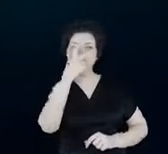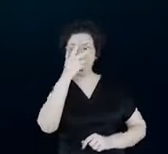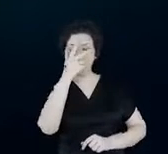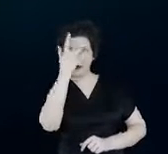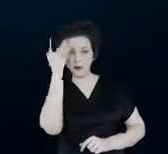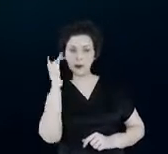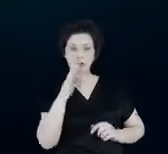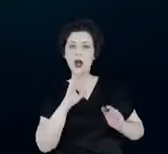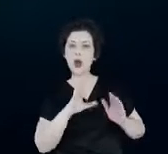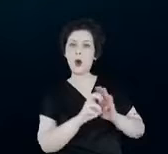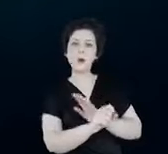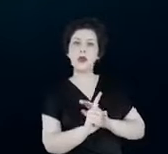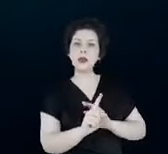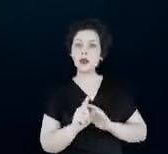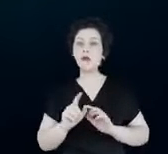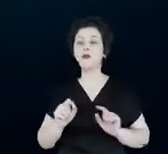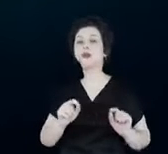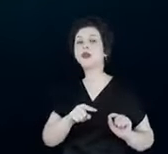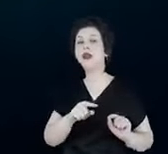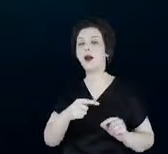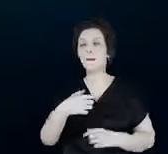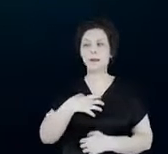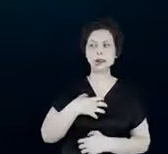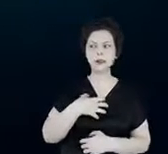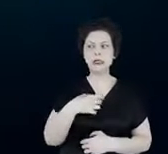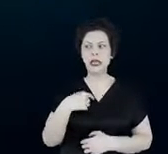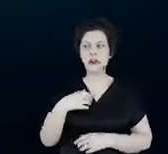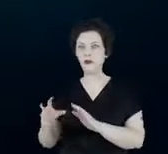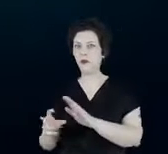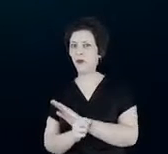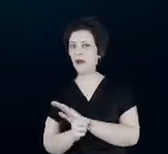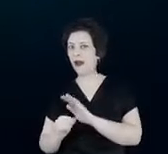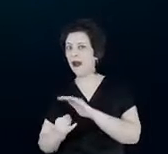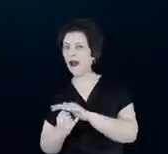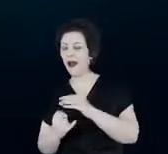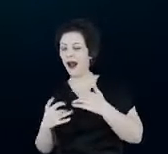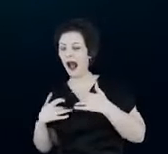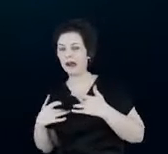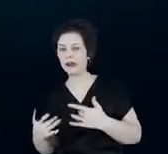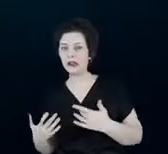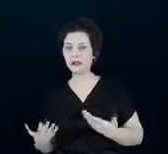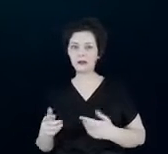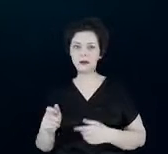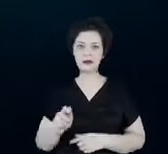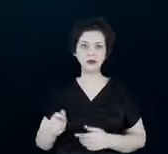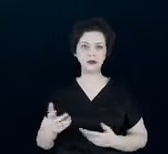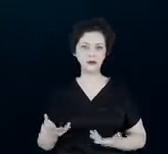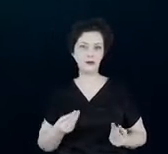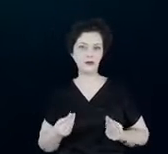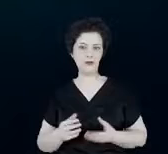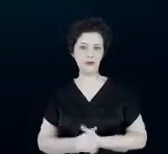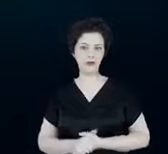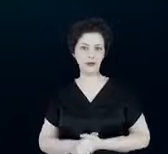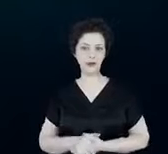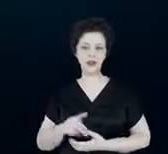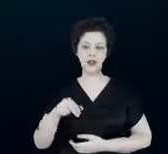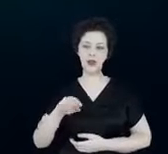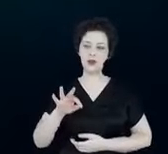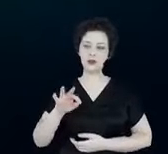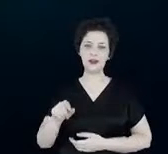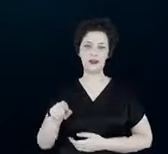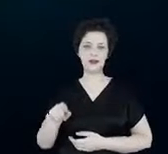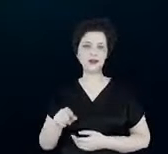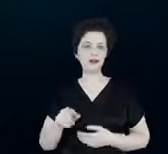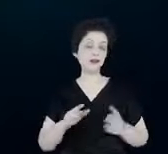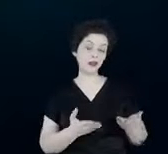plano estava roubando as pessoas caridade parou de tá com negócio de pegar não é consertar pedir reembolso médico ela tem como fazer duas notinhas então acabou